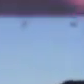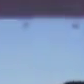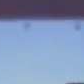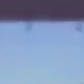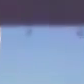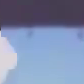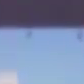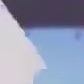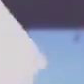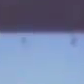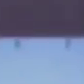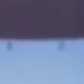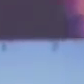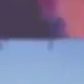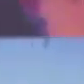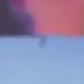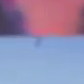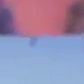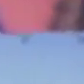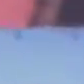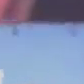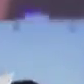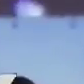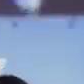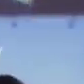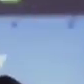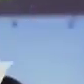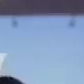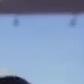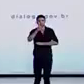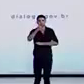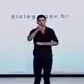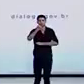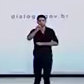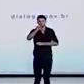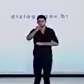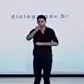o Brasil. Cocal dos Alves,